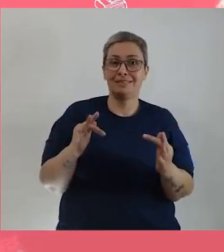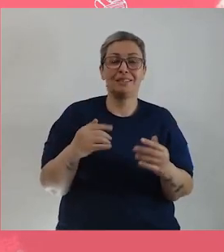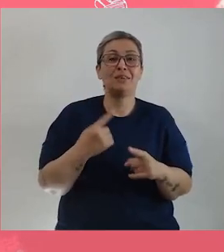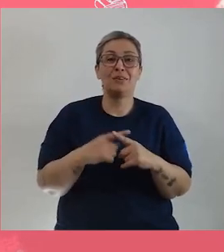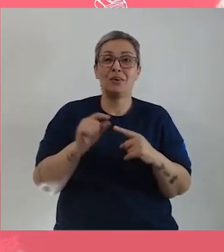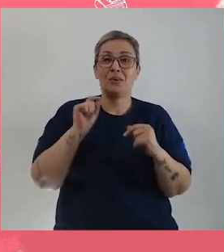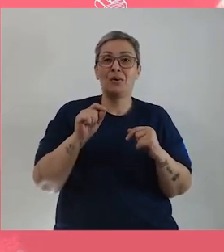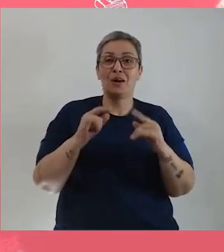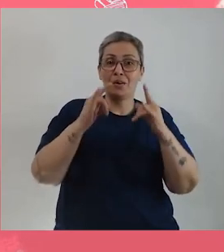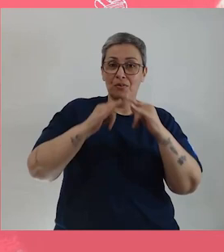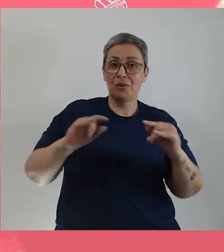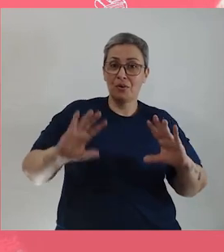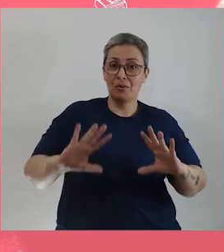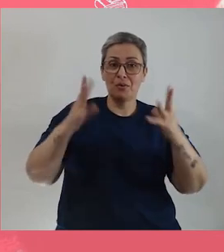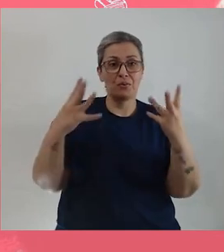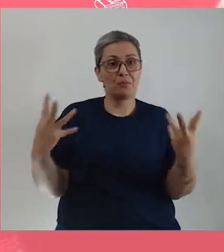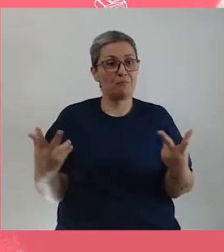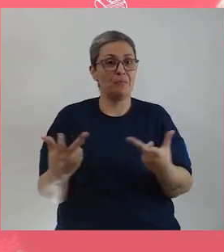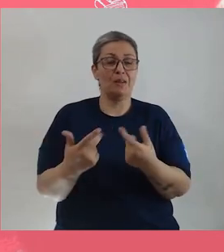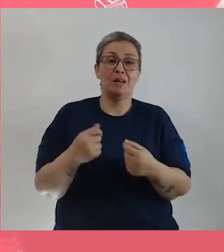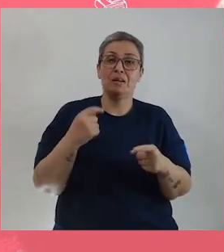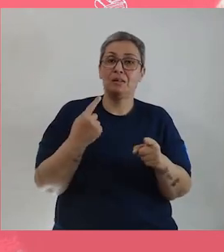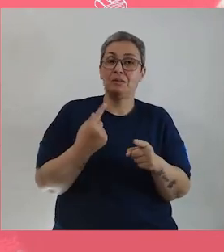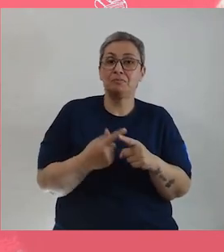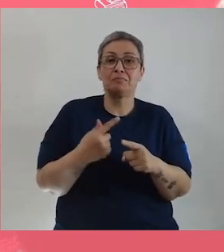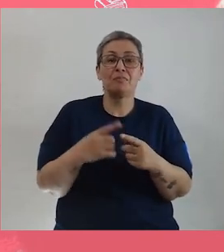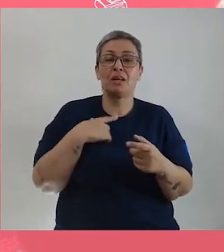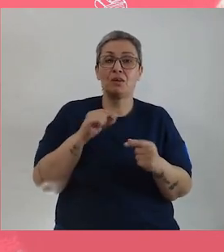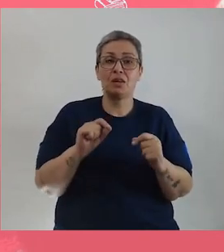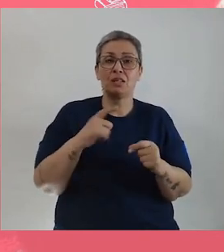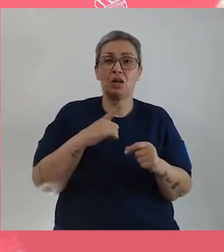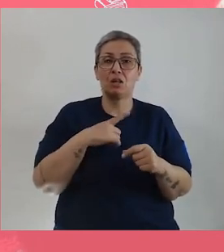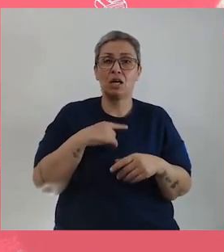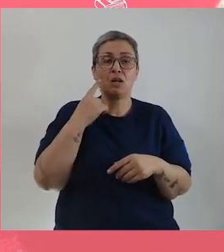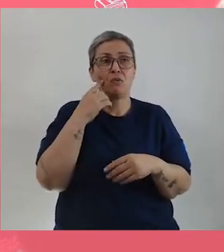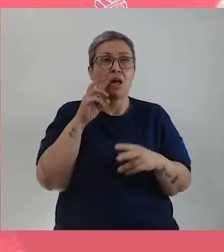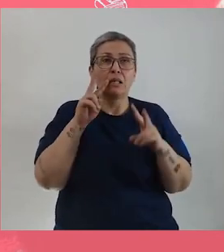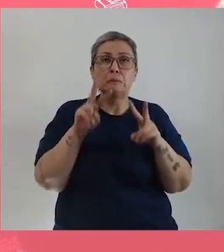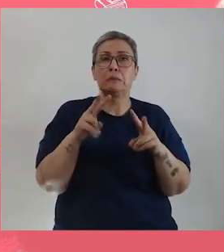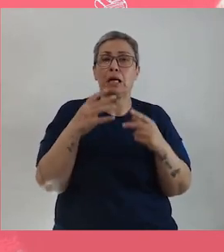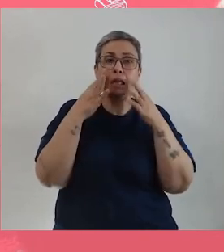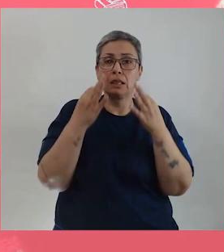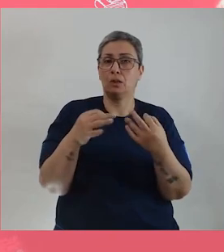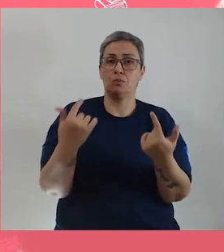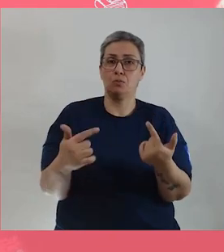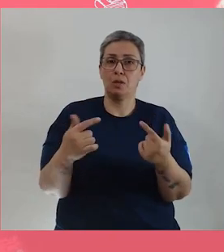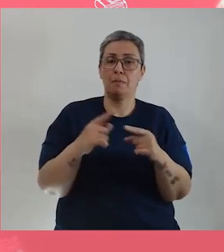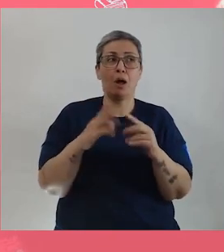ainda. E o espetáculo foi maravilhoso. Ele não prende muito a atenção,